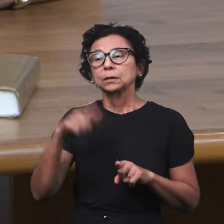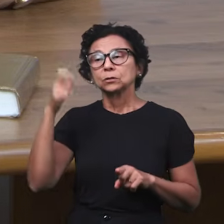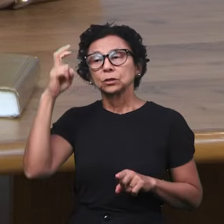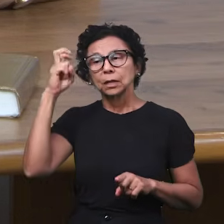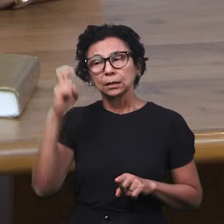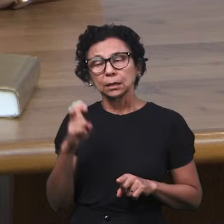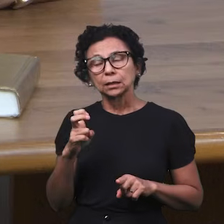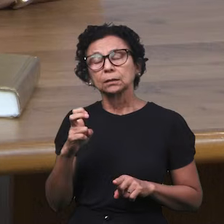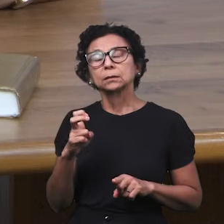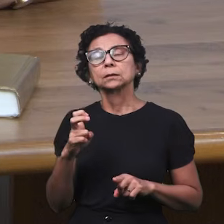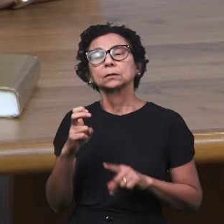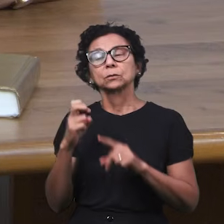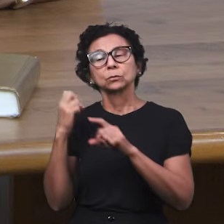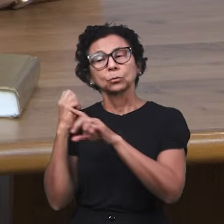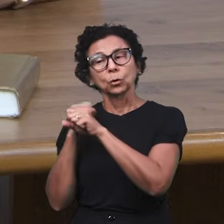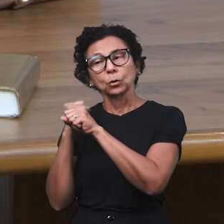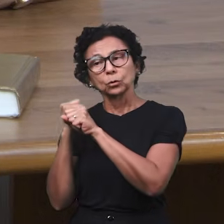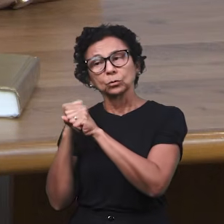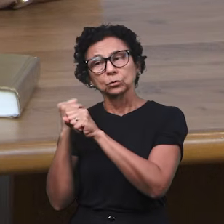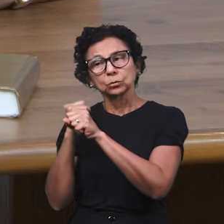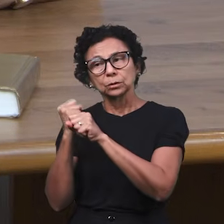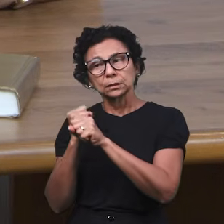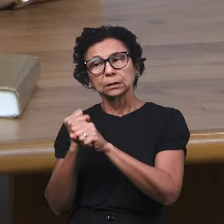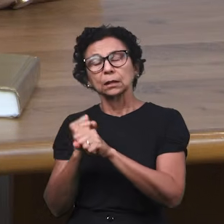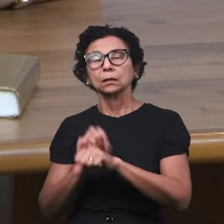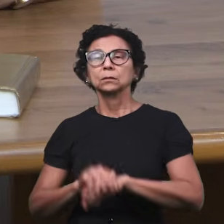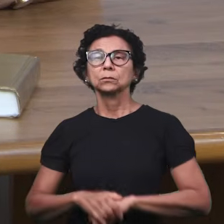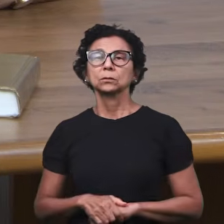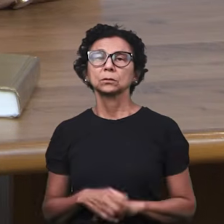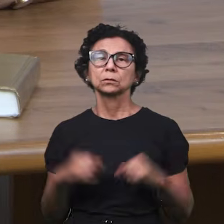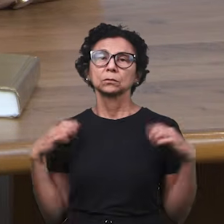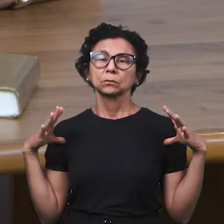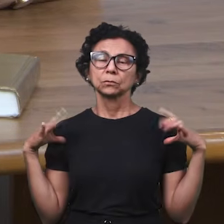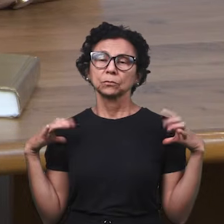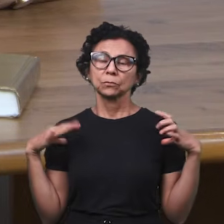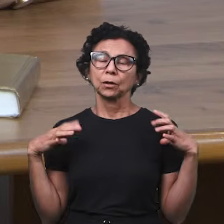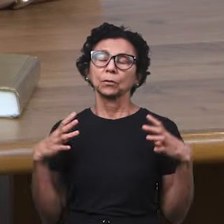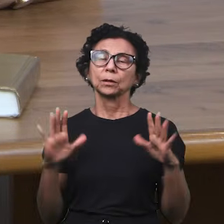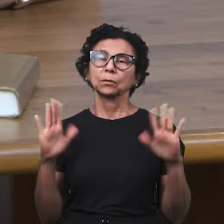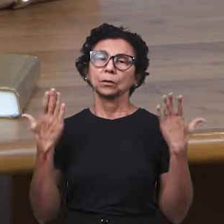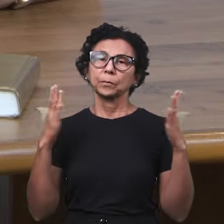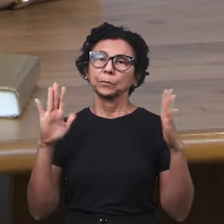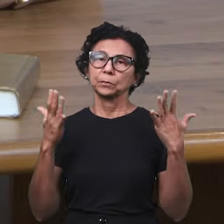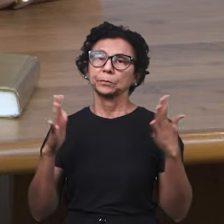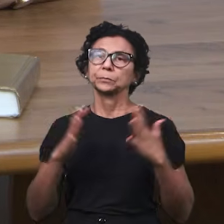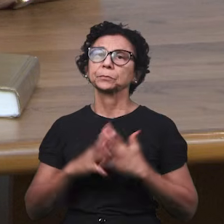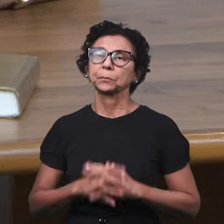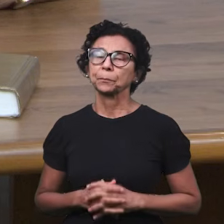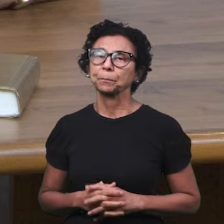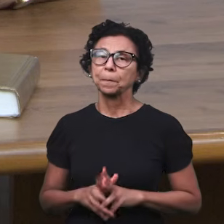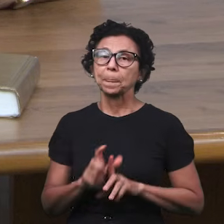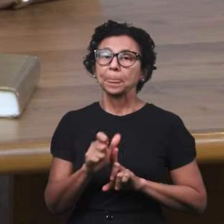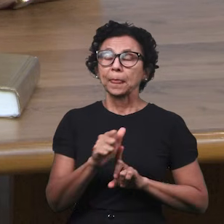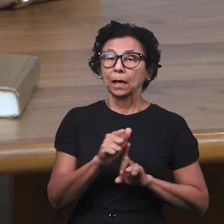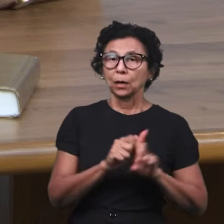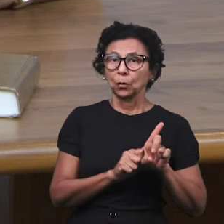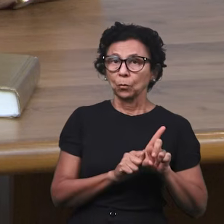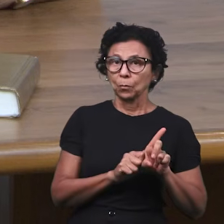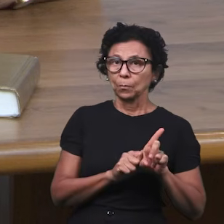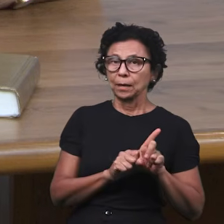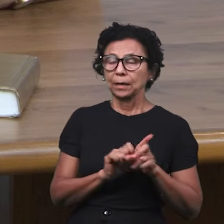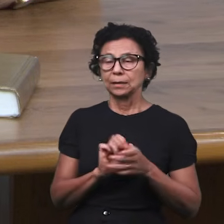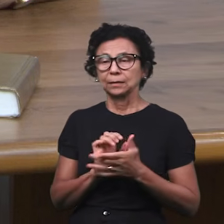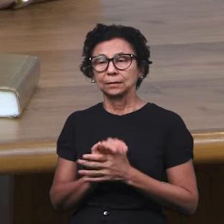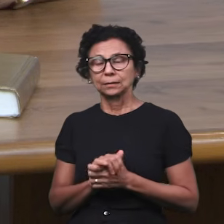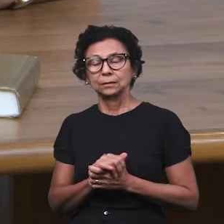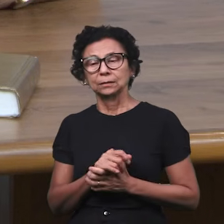anos, como os dias em que os judeus tiveram repouso dos seus inimigos, e o mês que se lhes mudou de